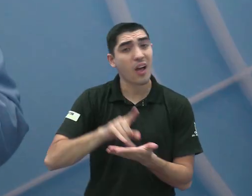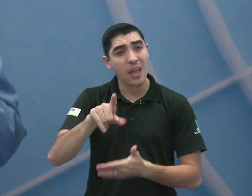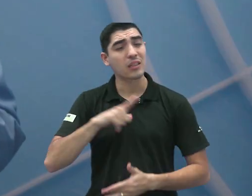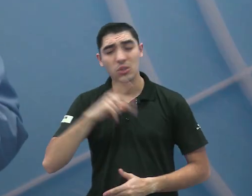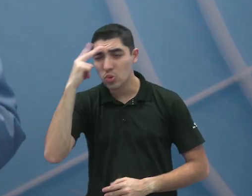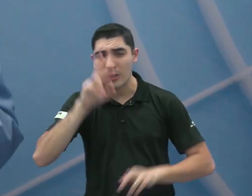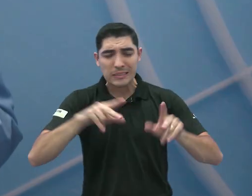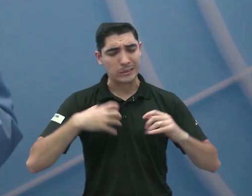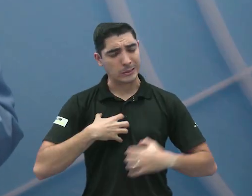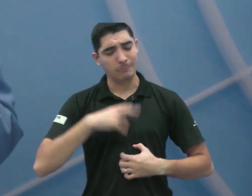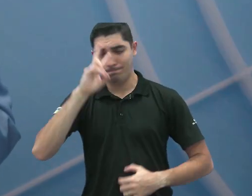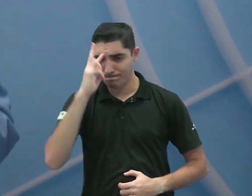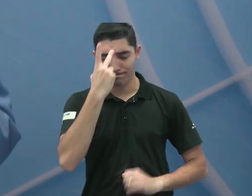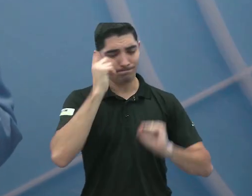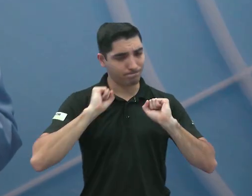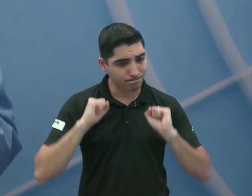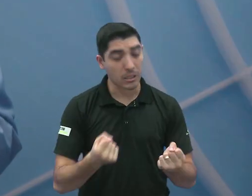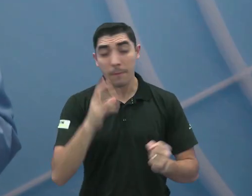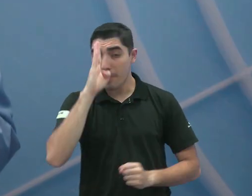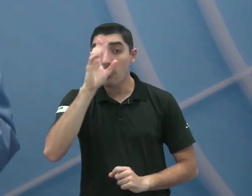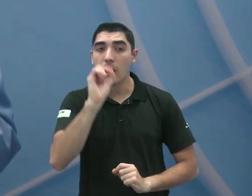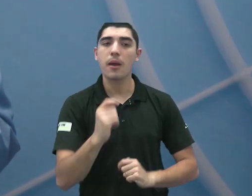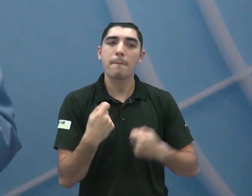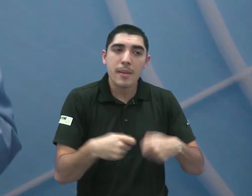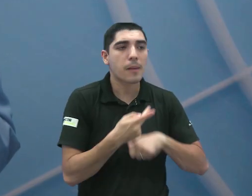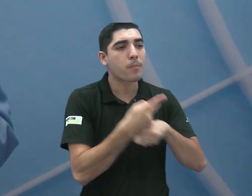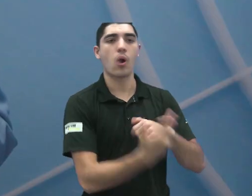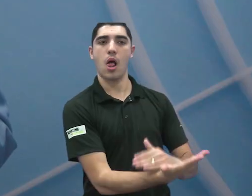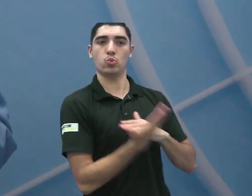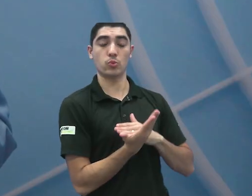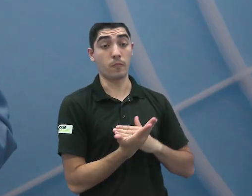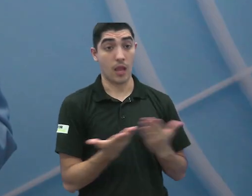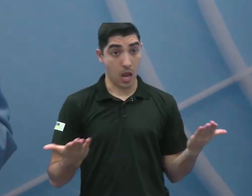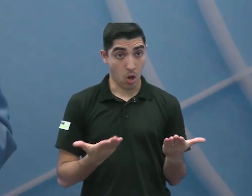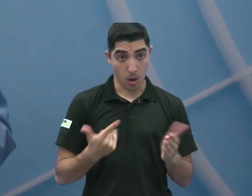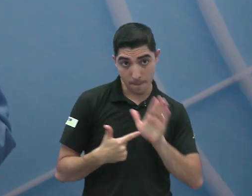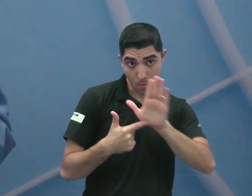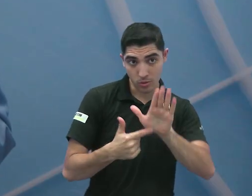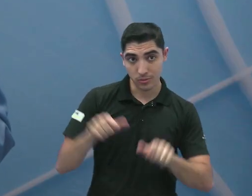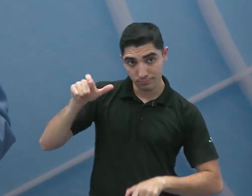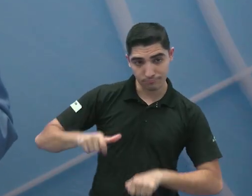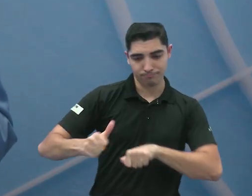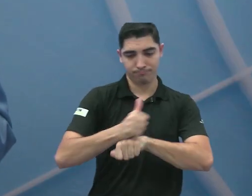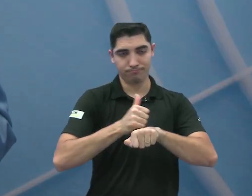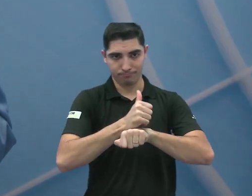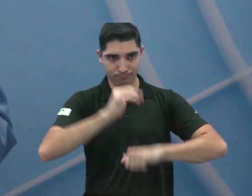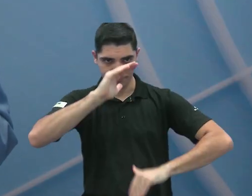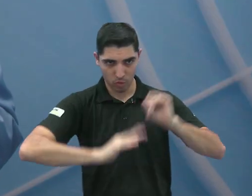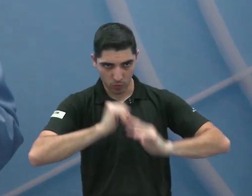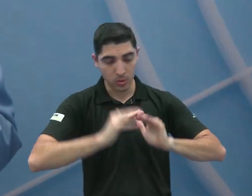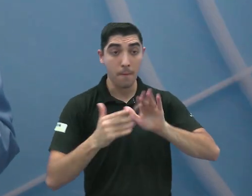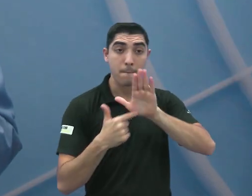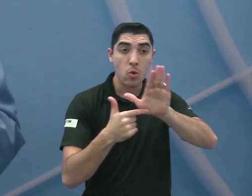e principalmente de busca por ajuda. Na reportagem a seguir, vamos ouvir profissionais especialistas, né,